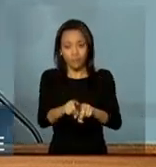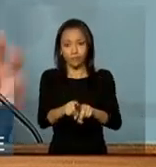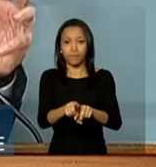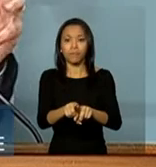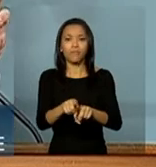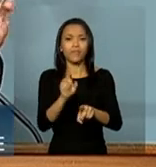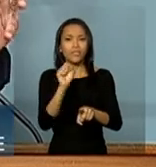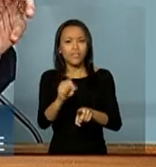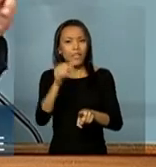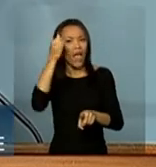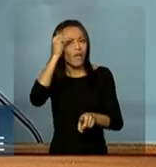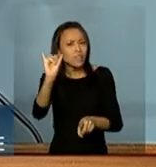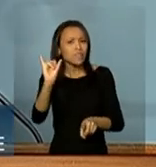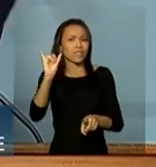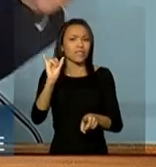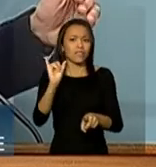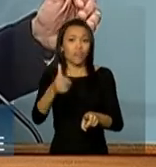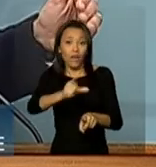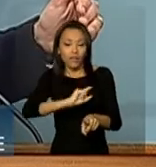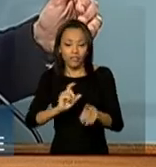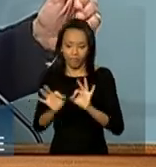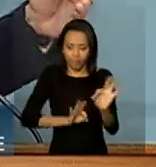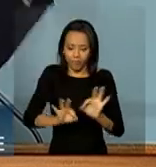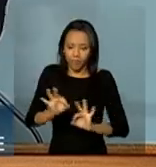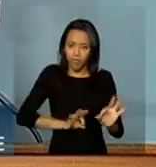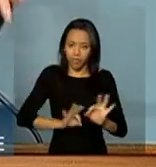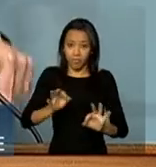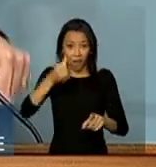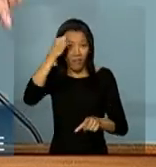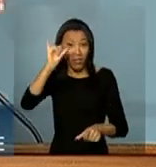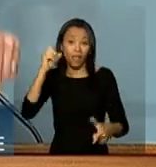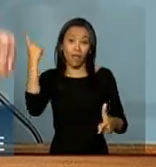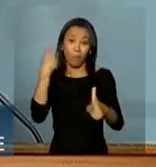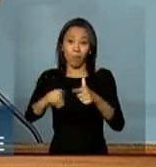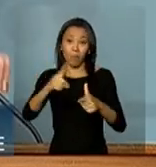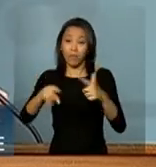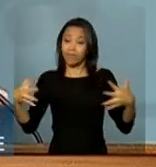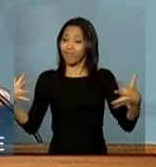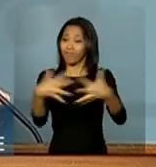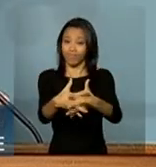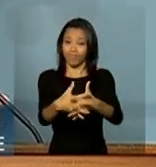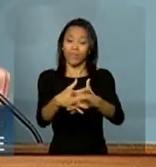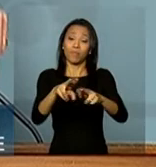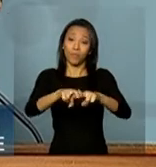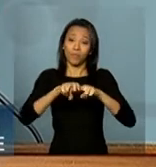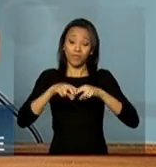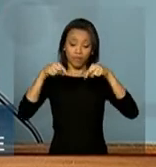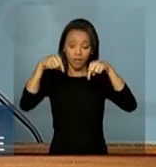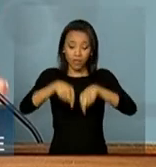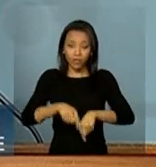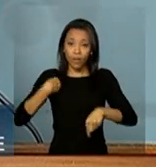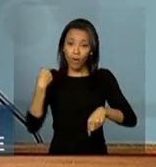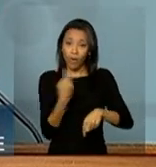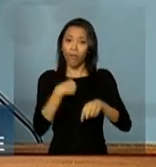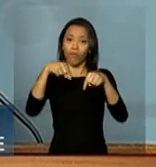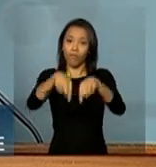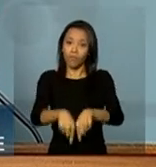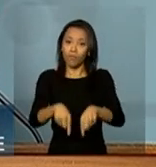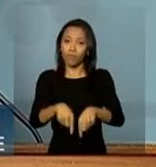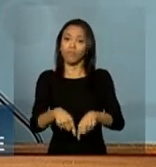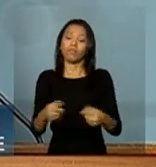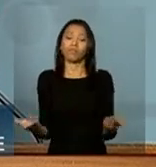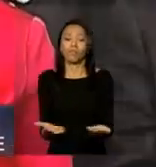essa prevenção, ou seja, esse planejamento. E isso aqui, por isso que é tão simbólico, presidenta, porque nós estamos